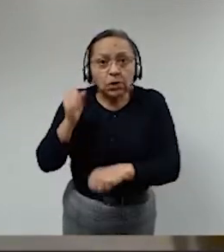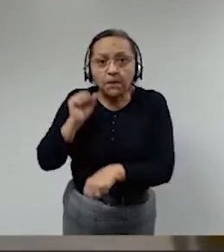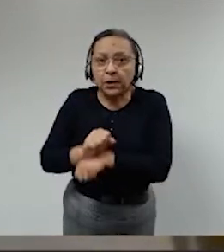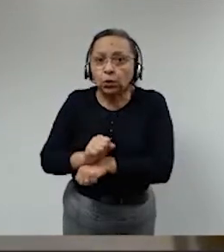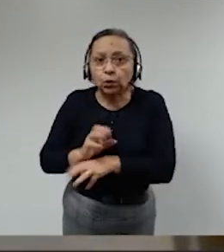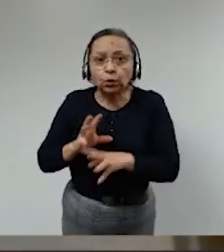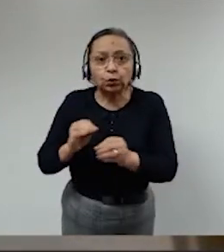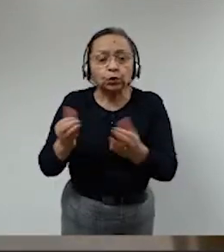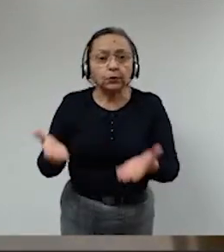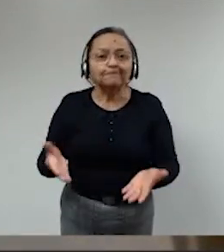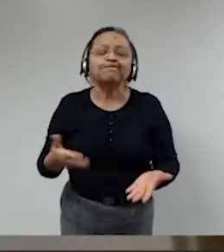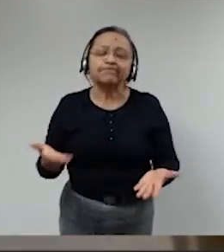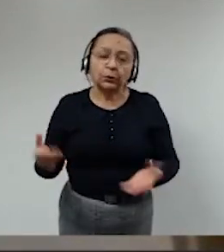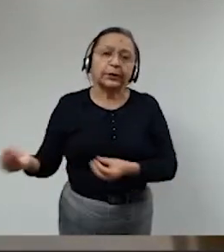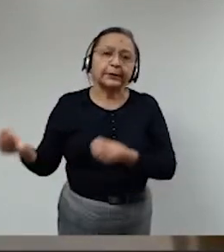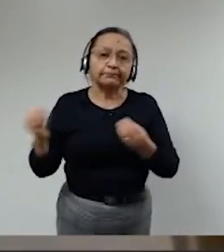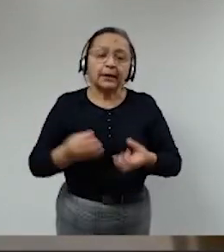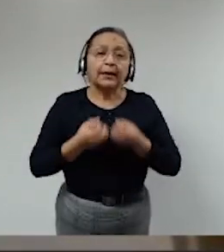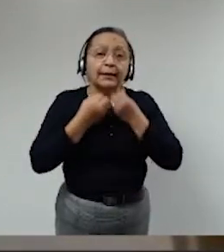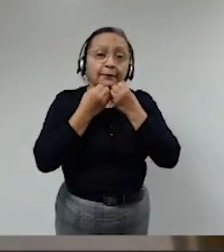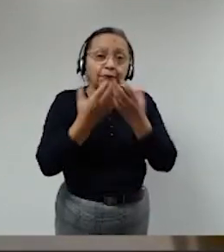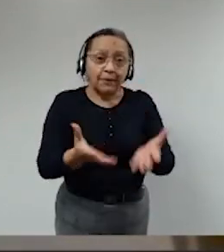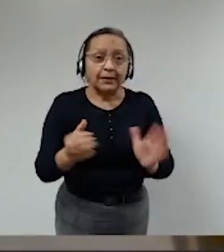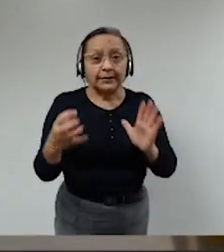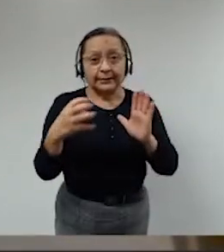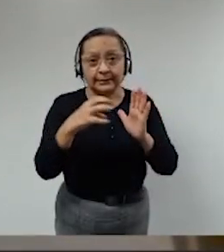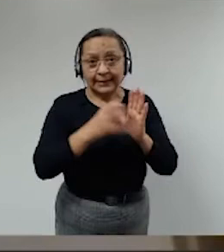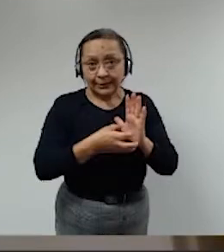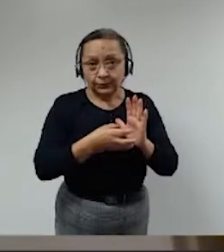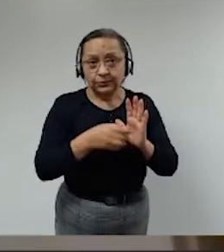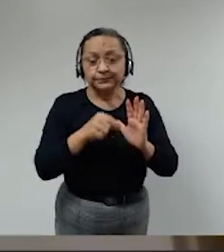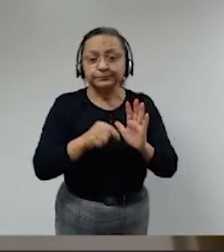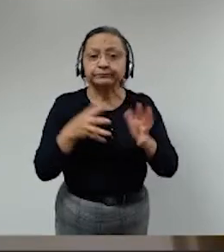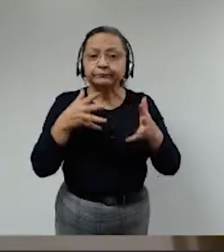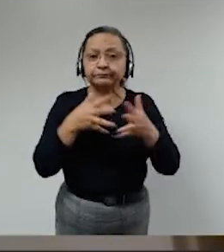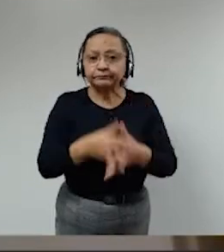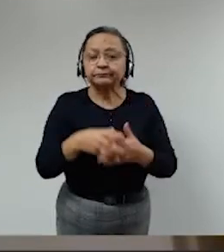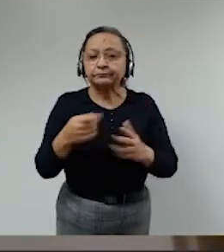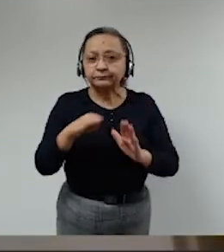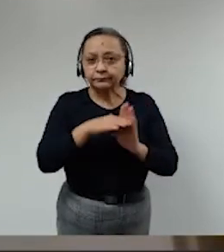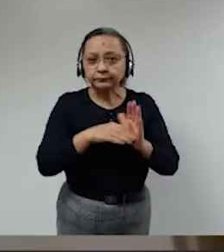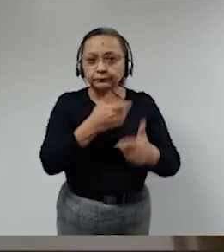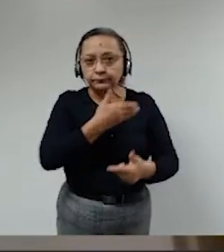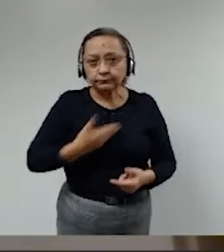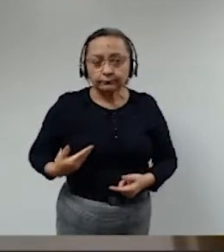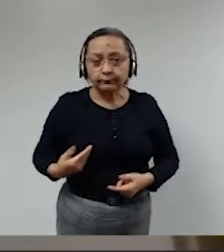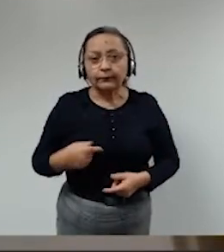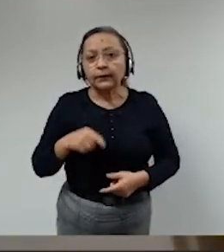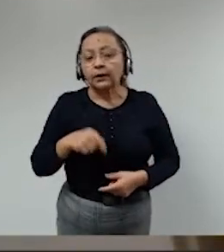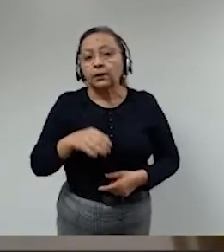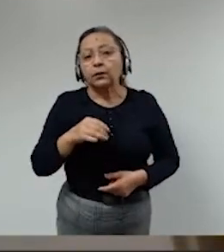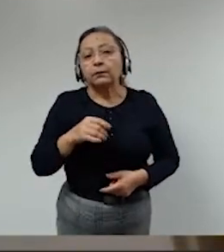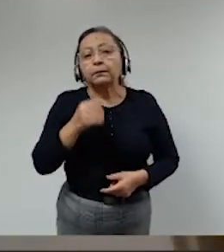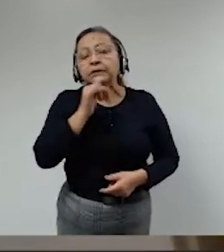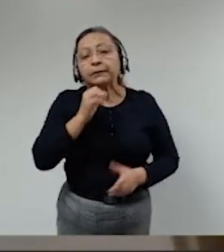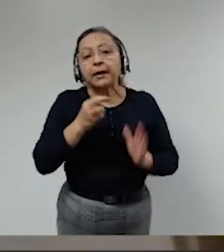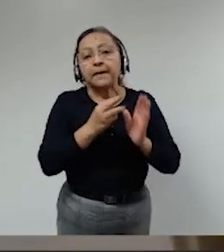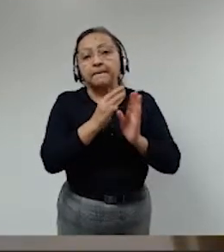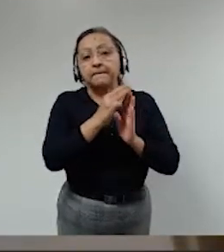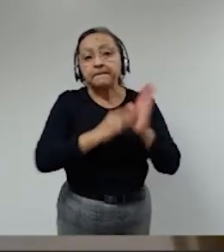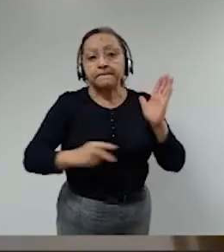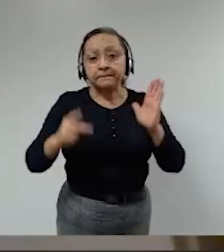Agora, eu queria trazer aqui alguns dados sobre o impacto econômico dessa política, são muito interessantes. Por exemplo, essa medida provisória é